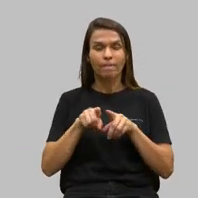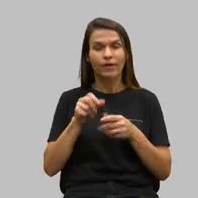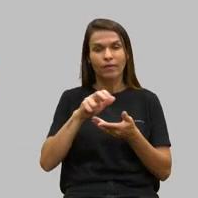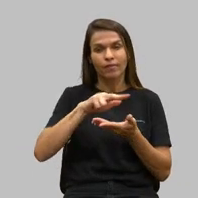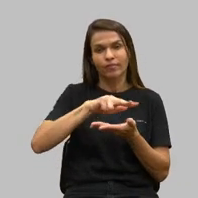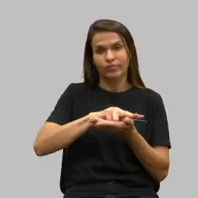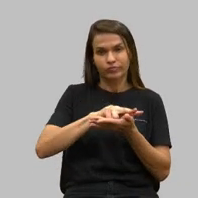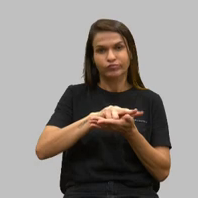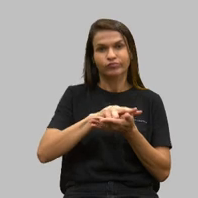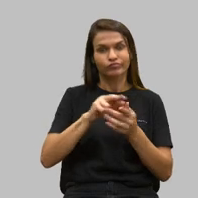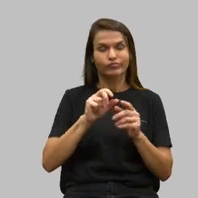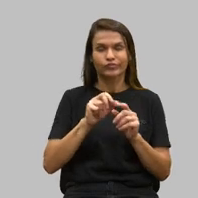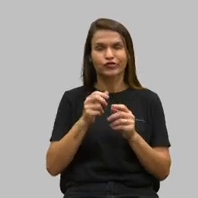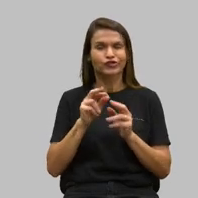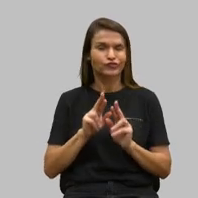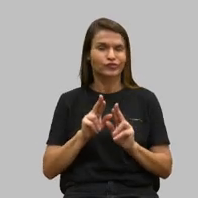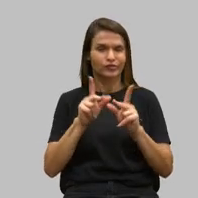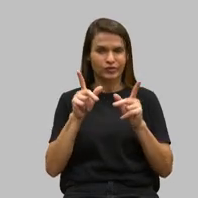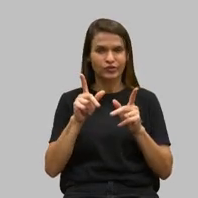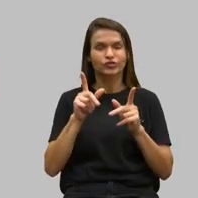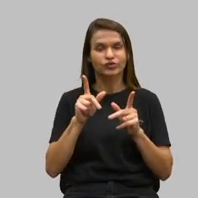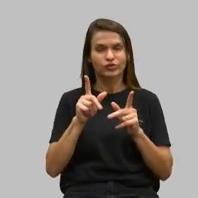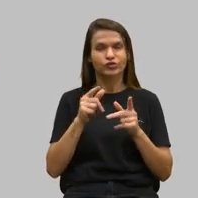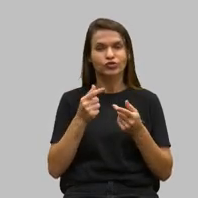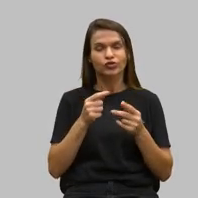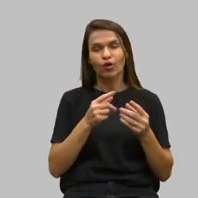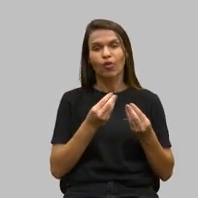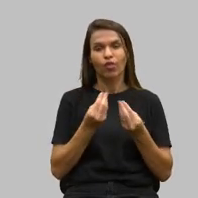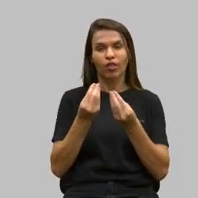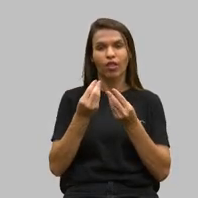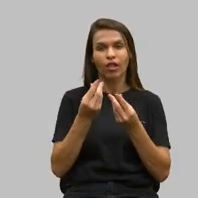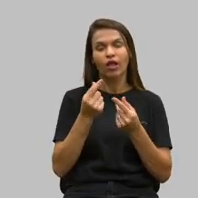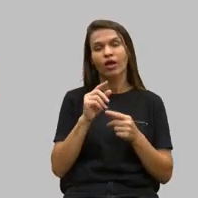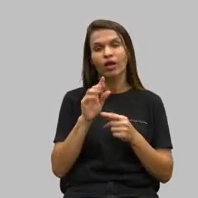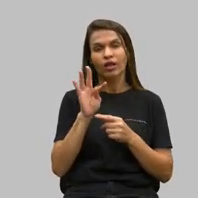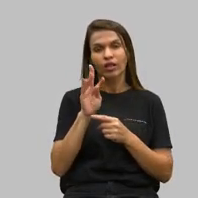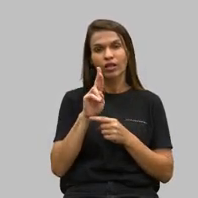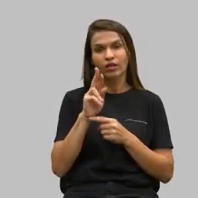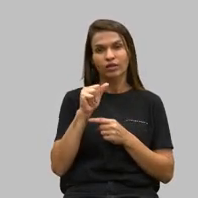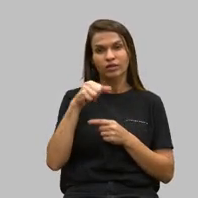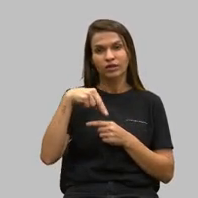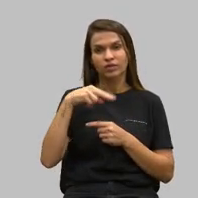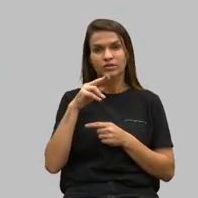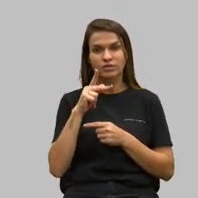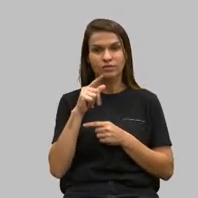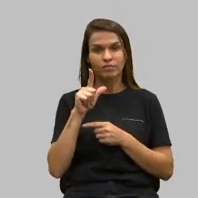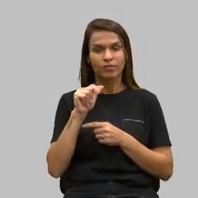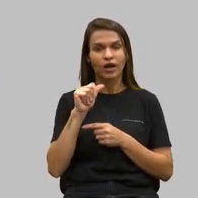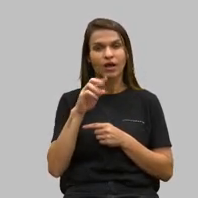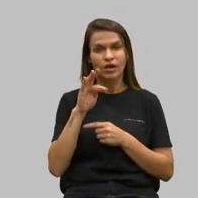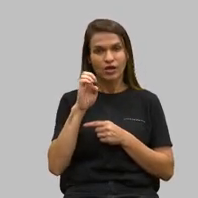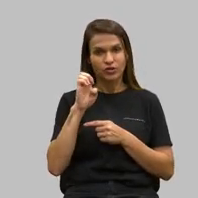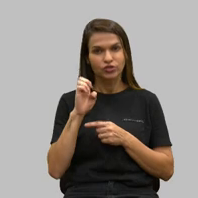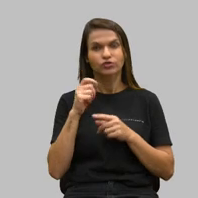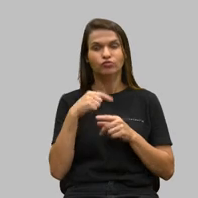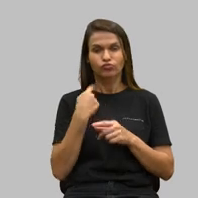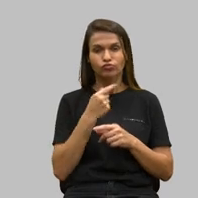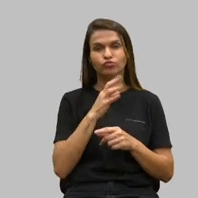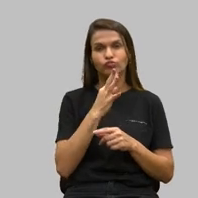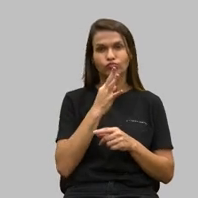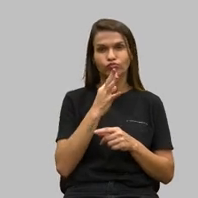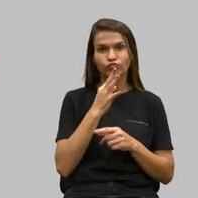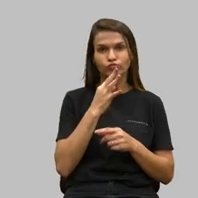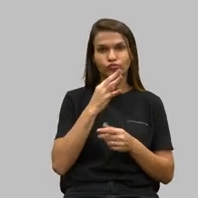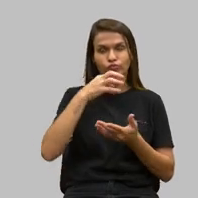transplantadores. O parque multissensorial é um parque que nós conhecemos em Mato Grosso do Sul, em